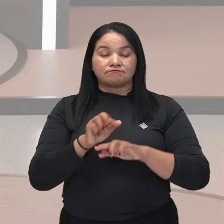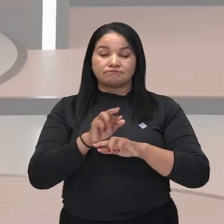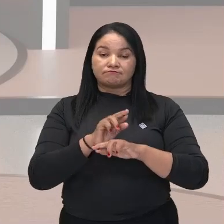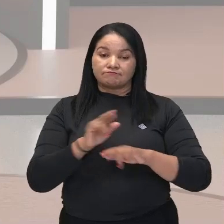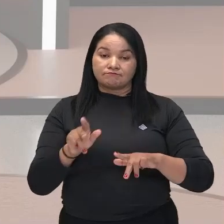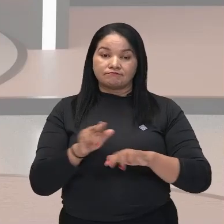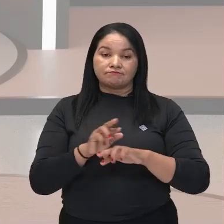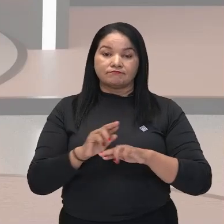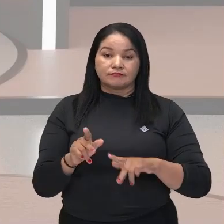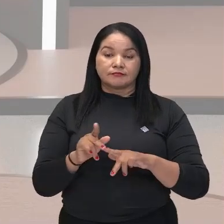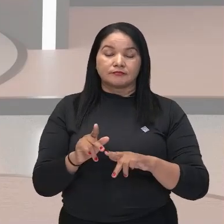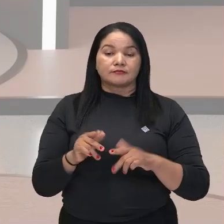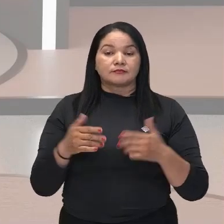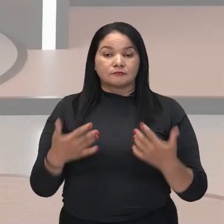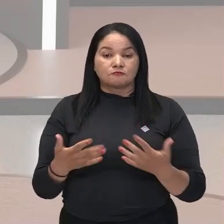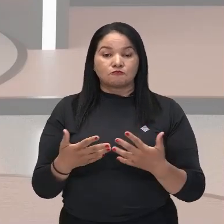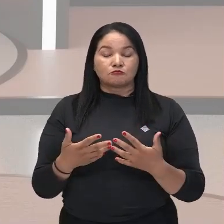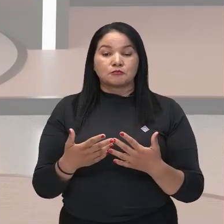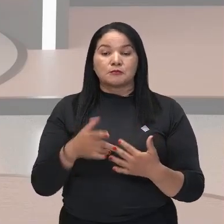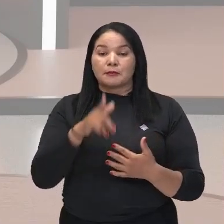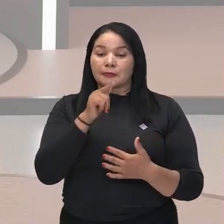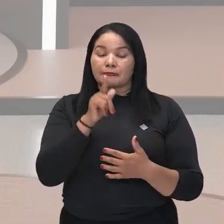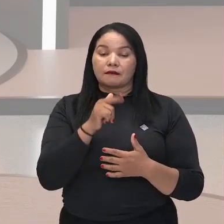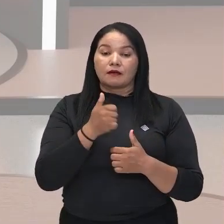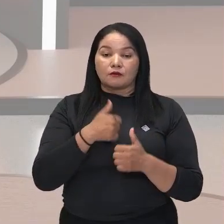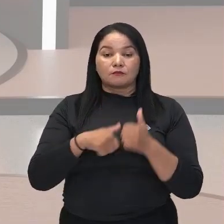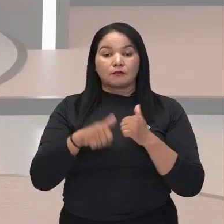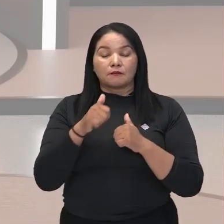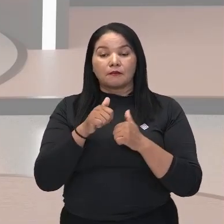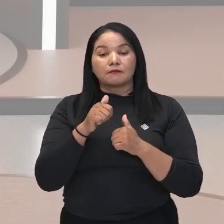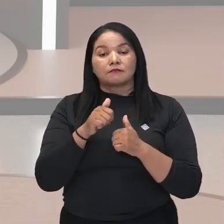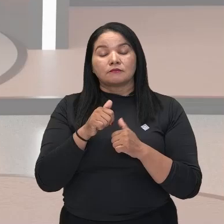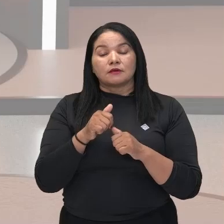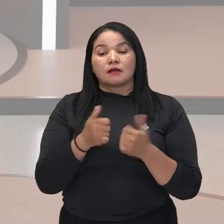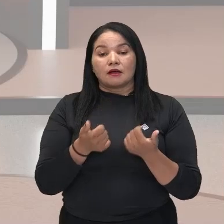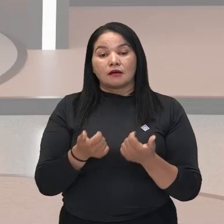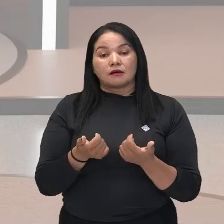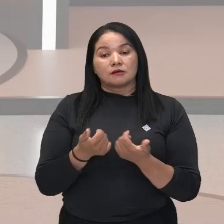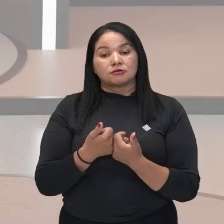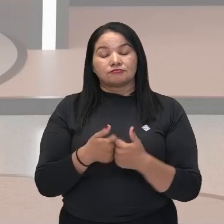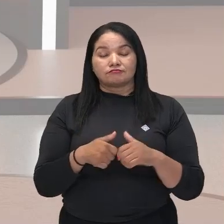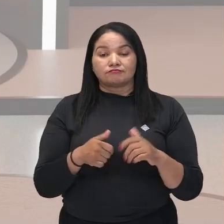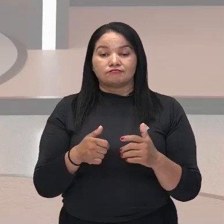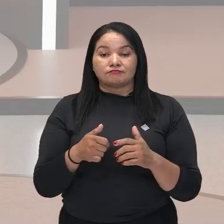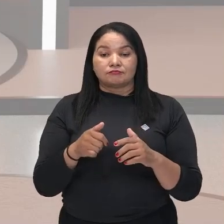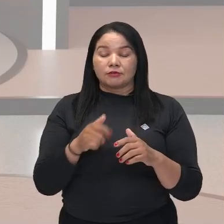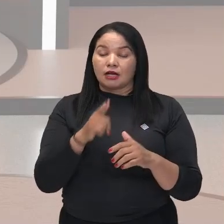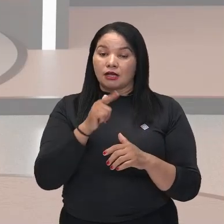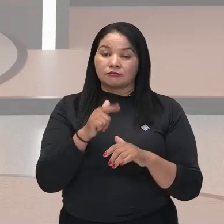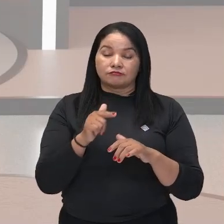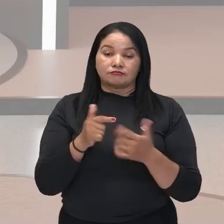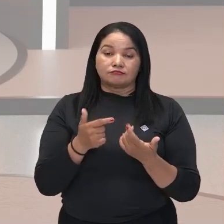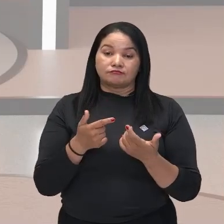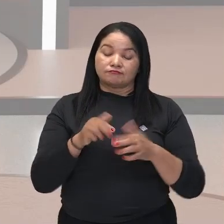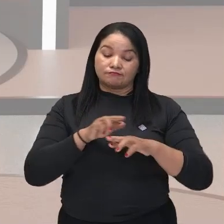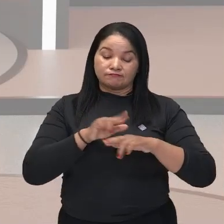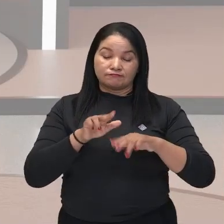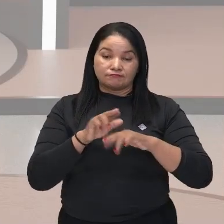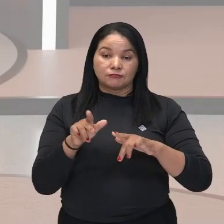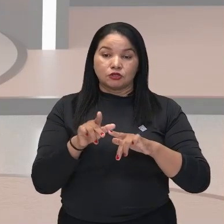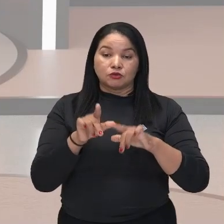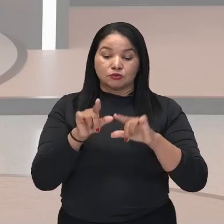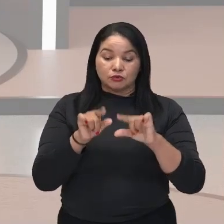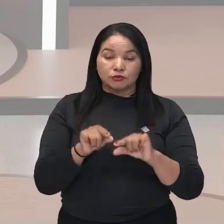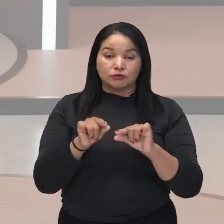A água mineral ali vai ser a mais adequada para a gente tomar, enquanto uma água potável ali onde acaba reduzindo um